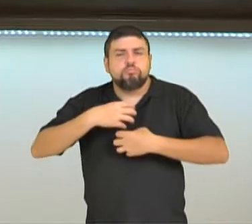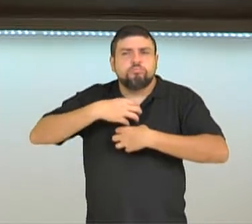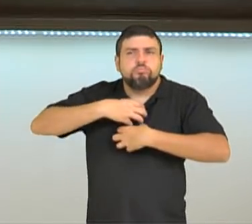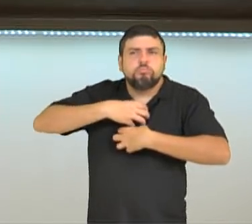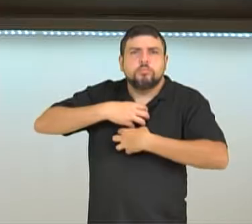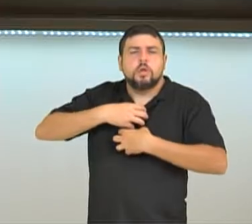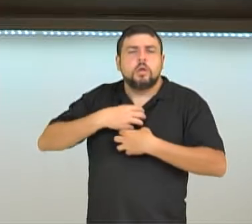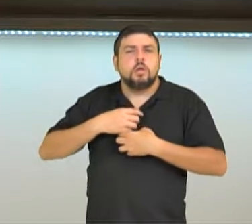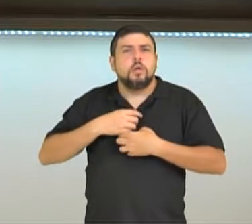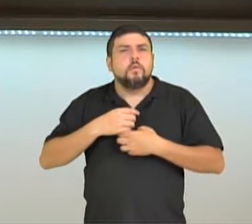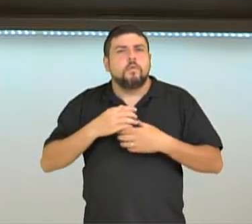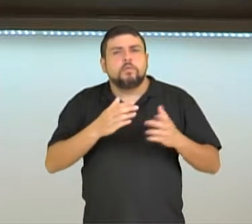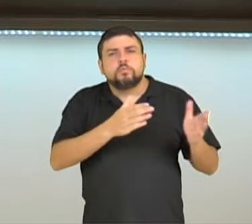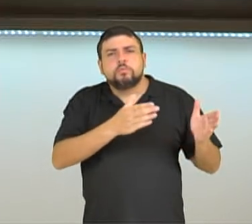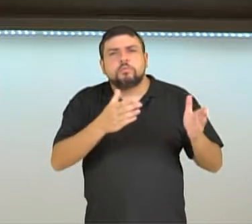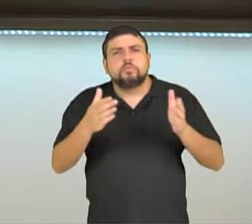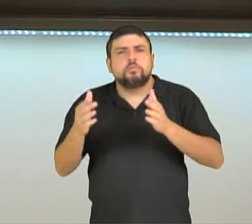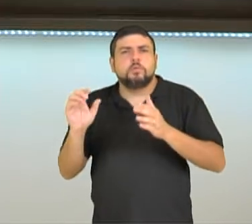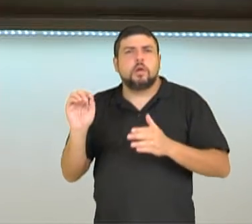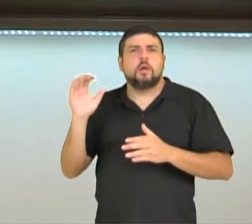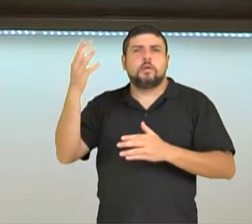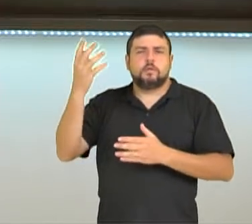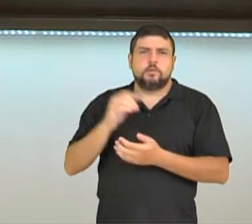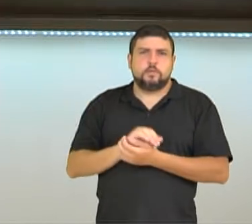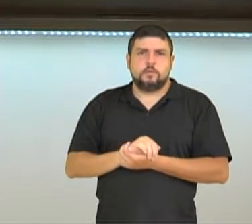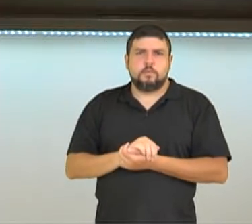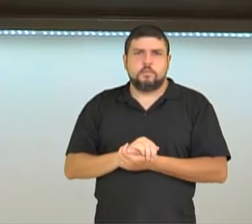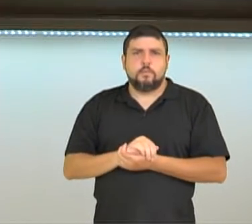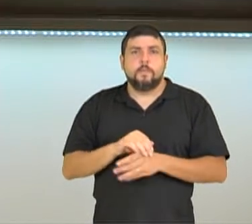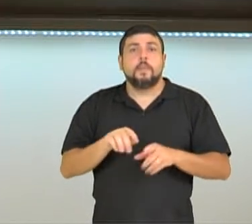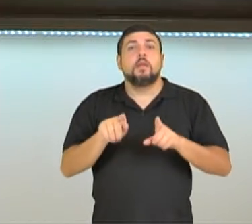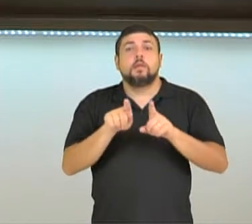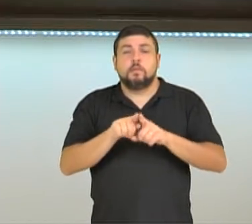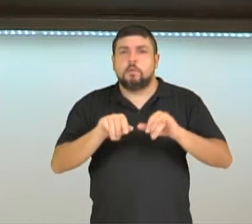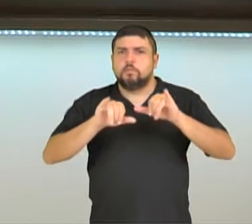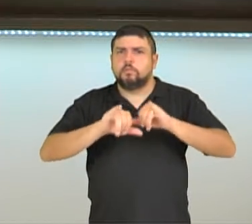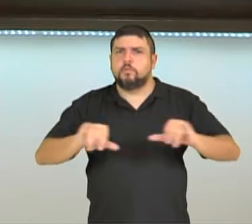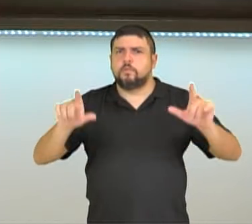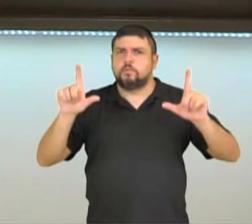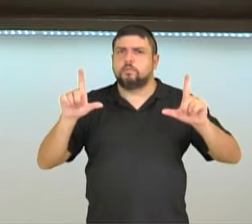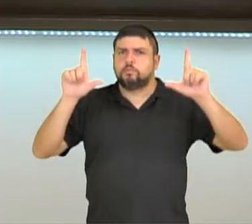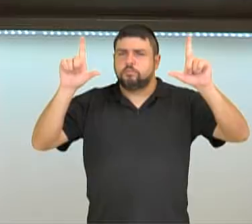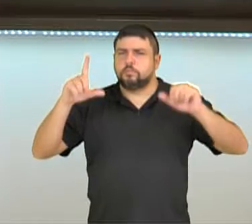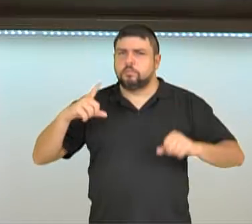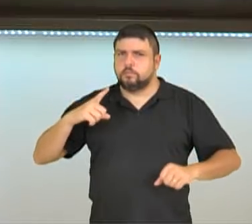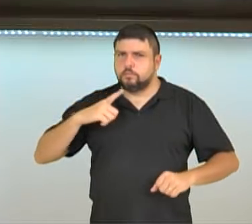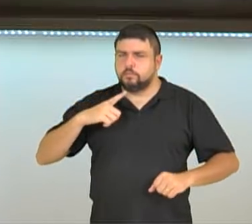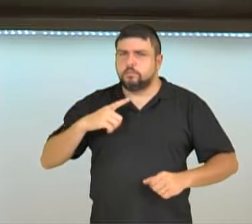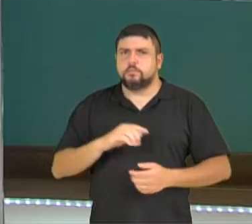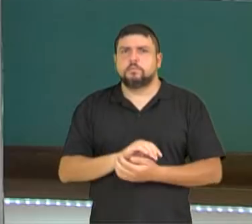na cena sendo retratada. Da mesma forma, em um cartaz de campanha, que é o nosso tema de hoje.